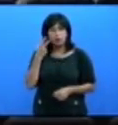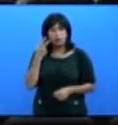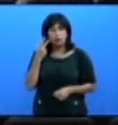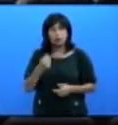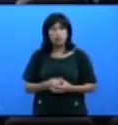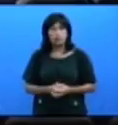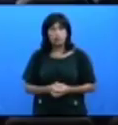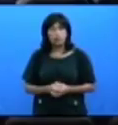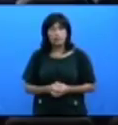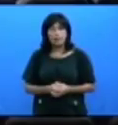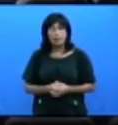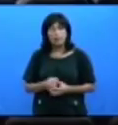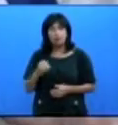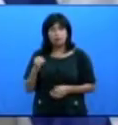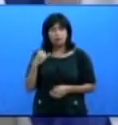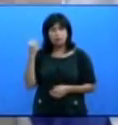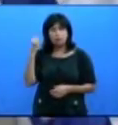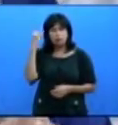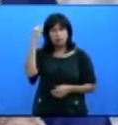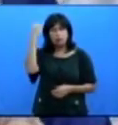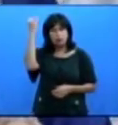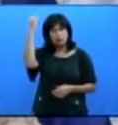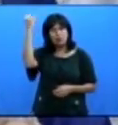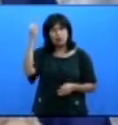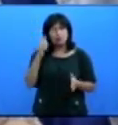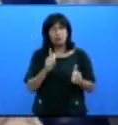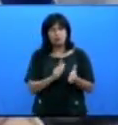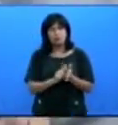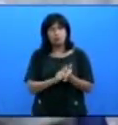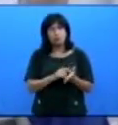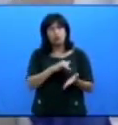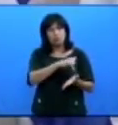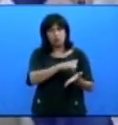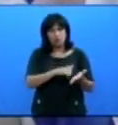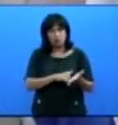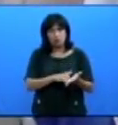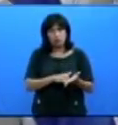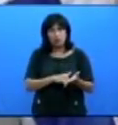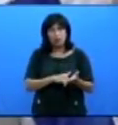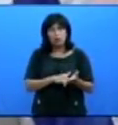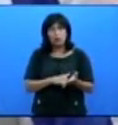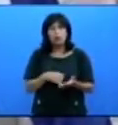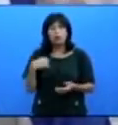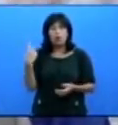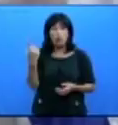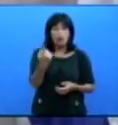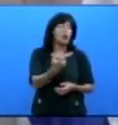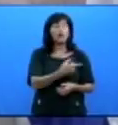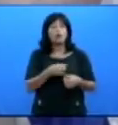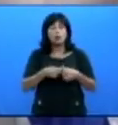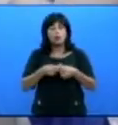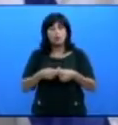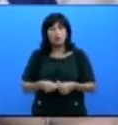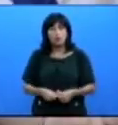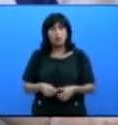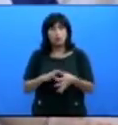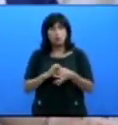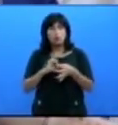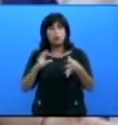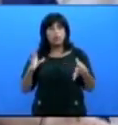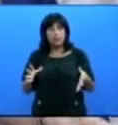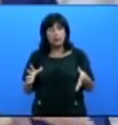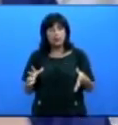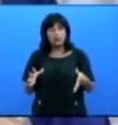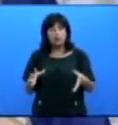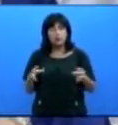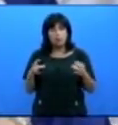do requerimento é muito importante porque nos dá oportunidade de, quando estamos em comissões com prazo